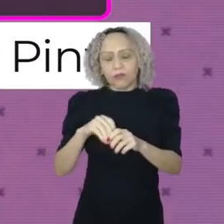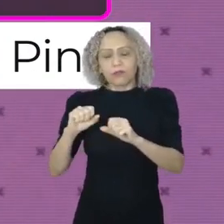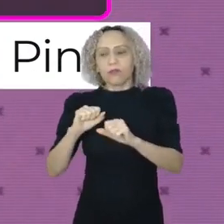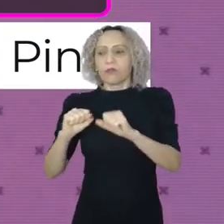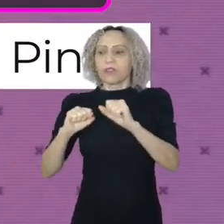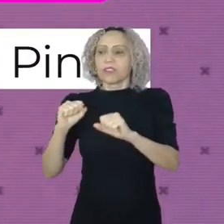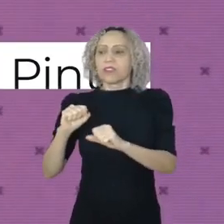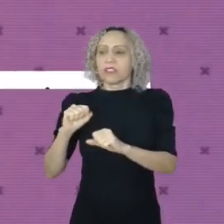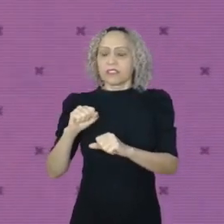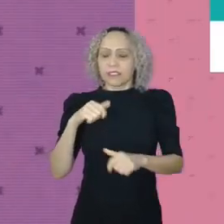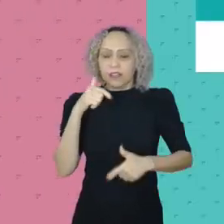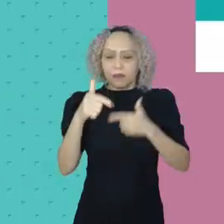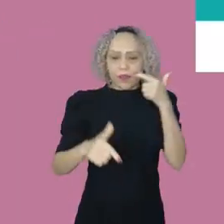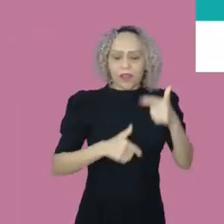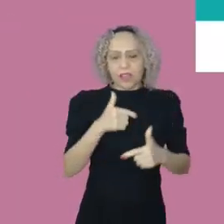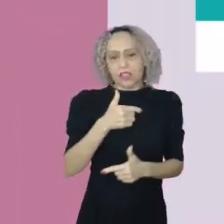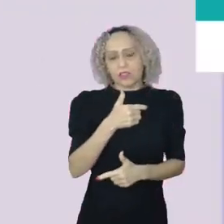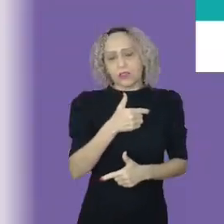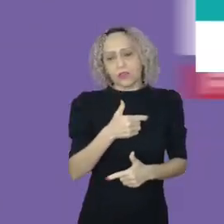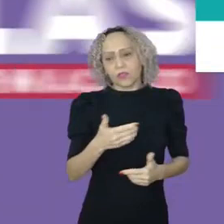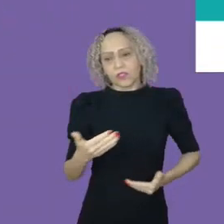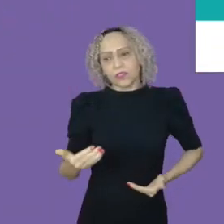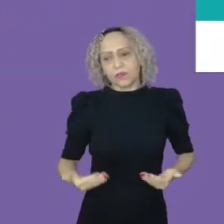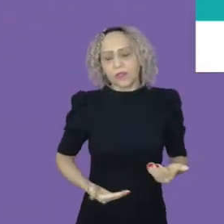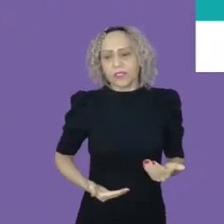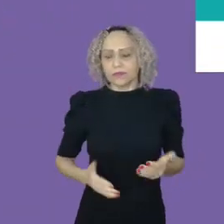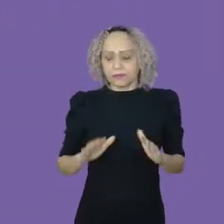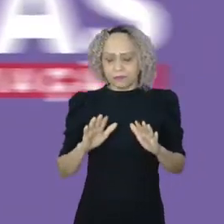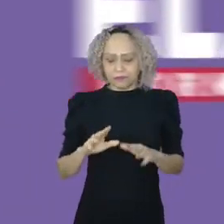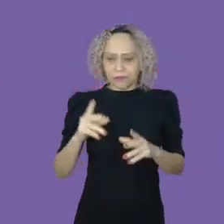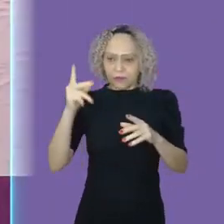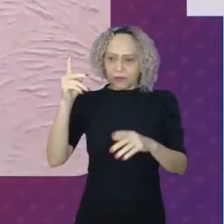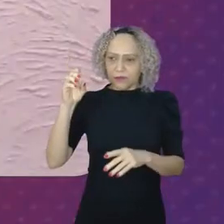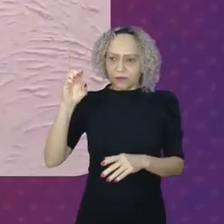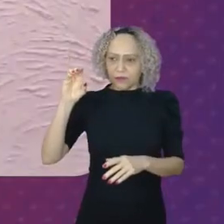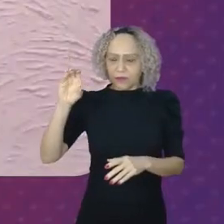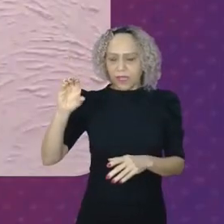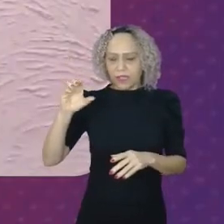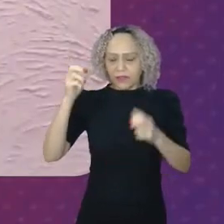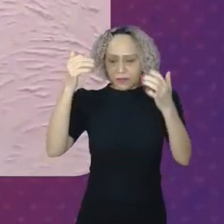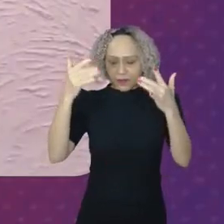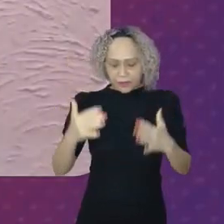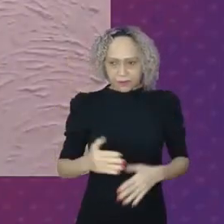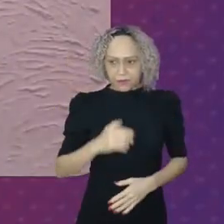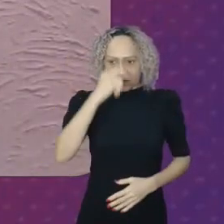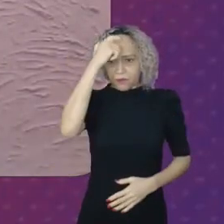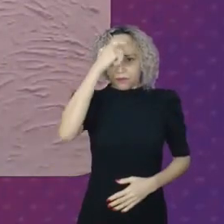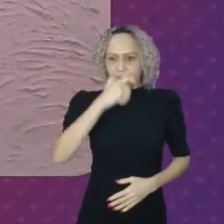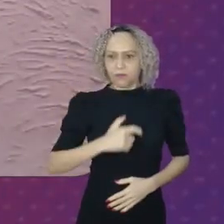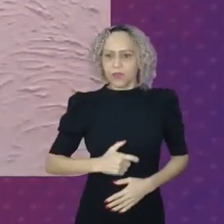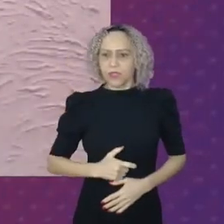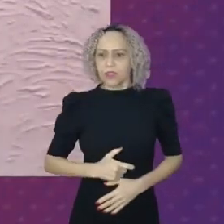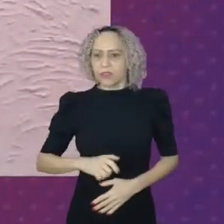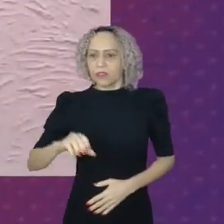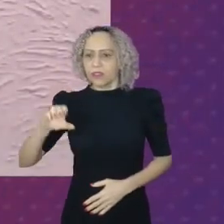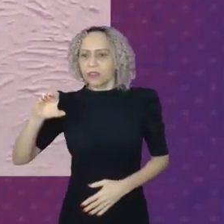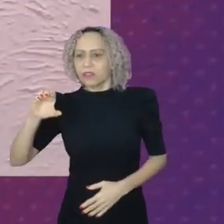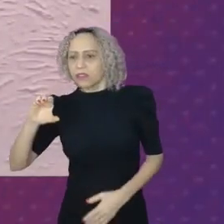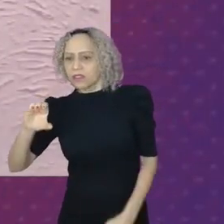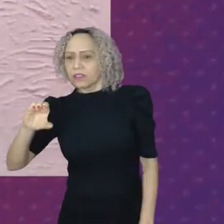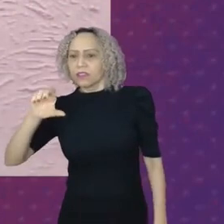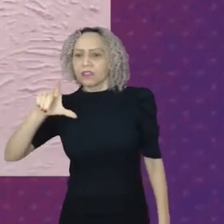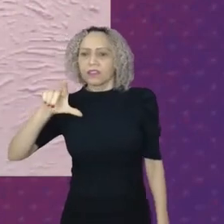sobre a importância da PEC das domésticas. Meu nome é Cleide, estou presidente do Sindicato dos Trabalhadores Domésticas de